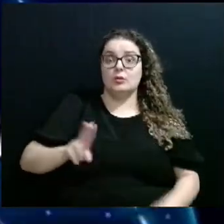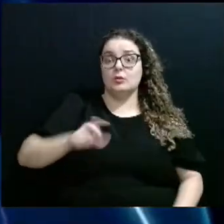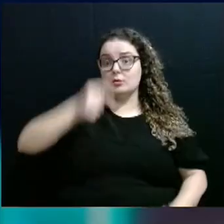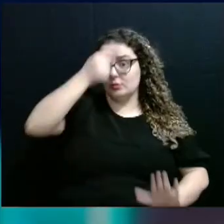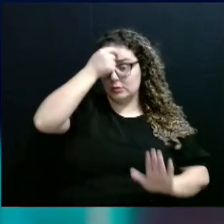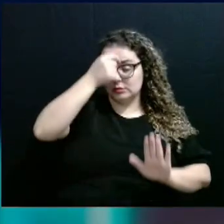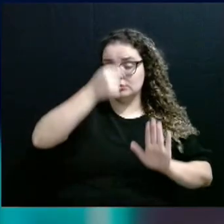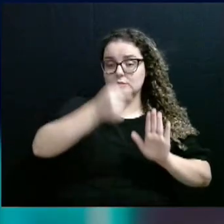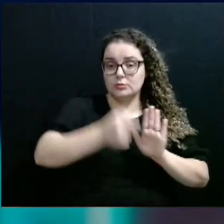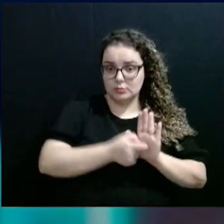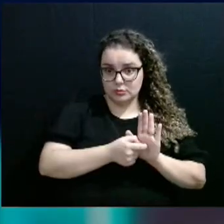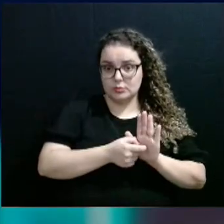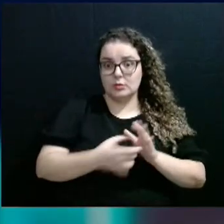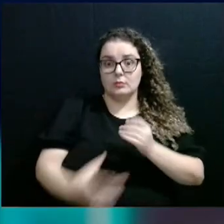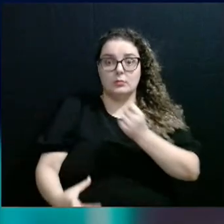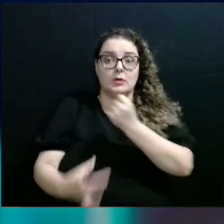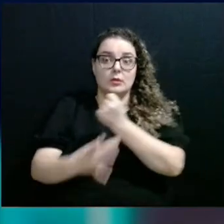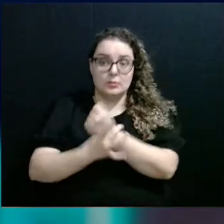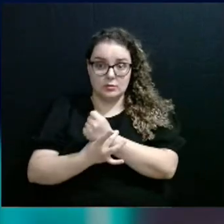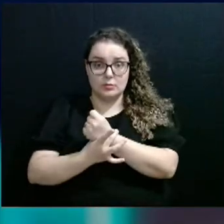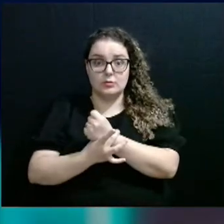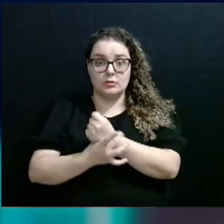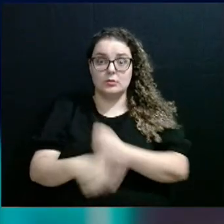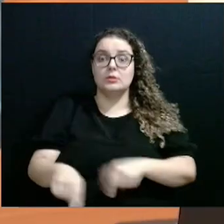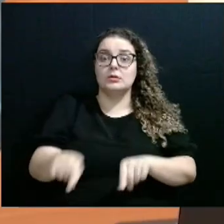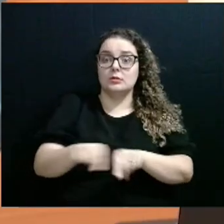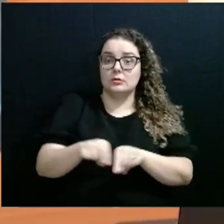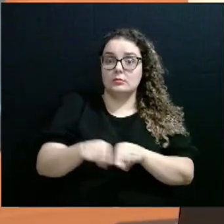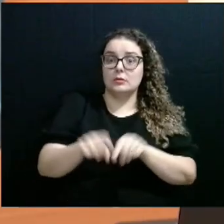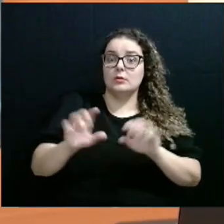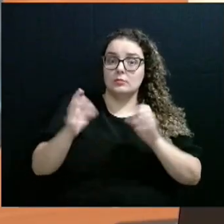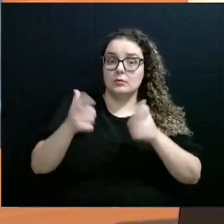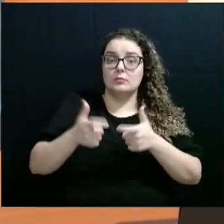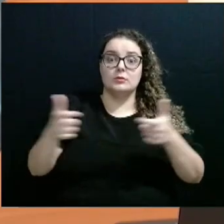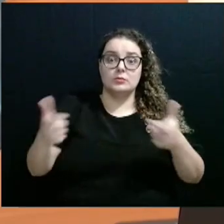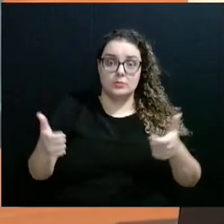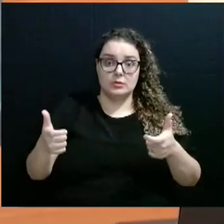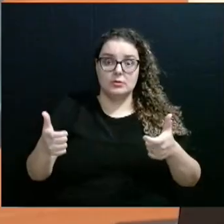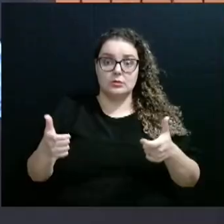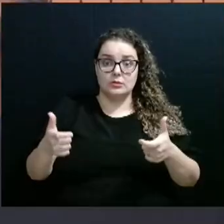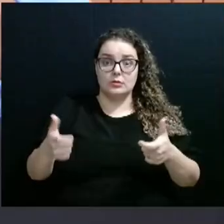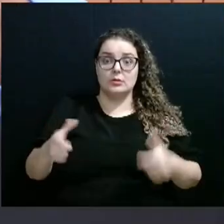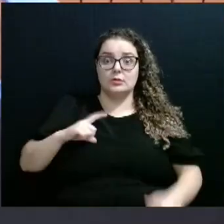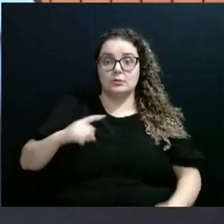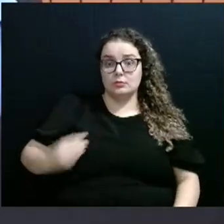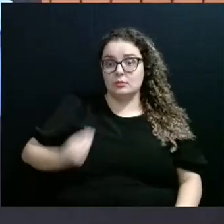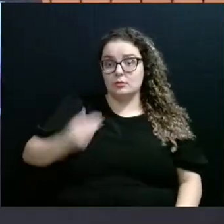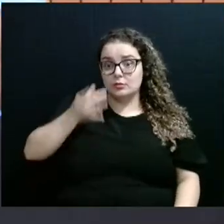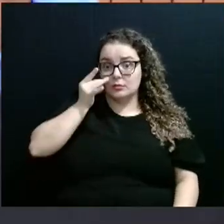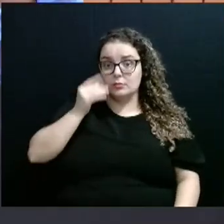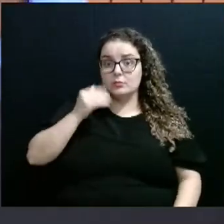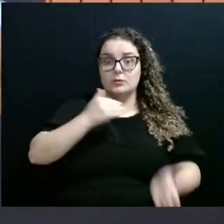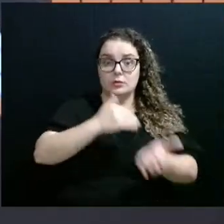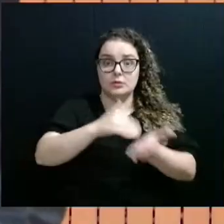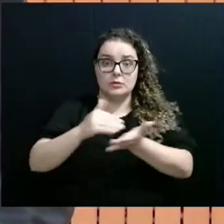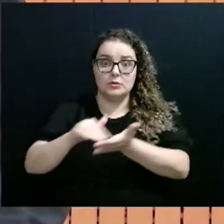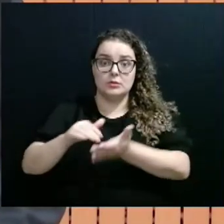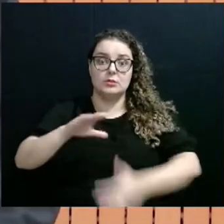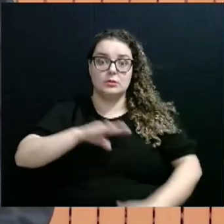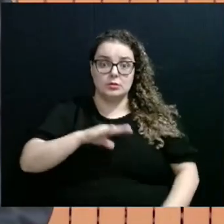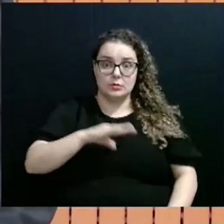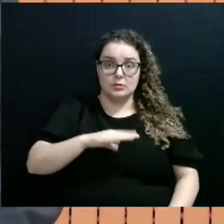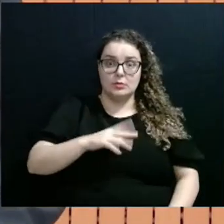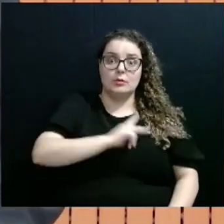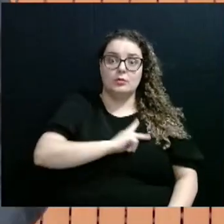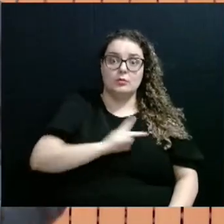a segurança, inclusive em eventos de grande porte, contando com a participação de secretários municipais, o presidente da INDEC